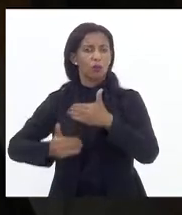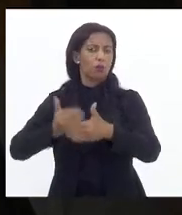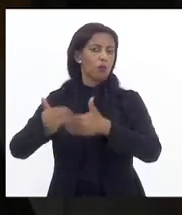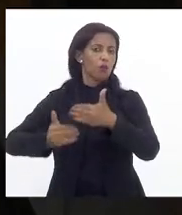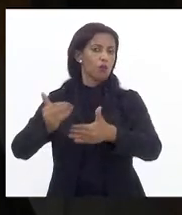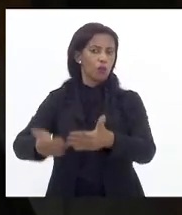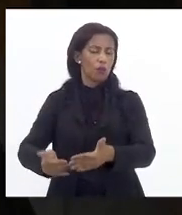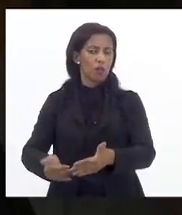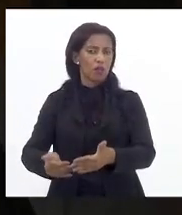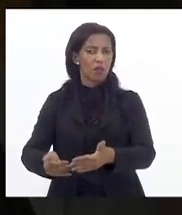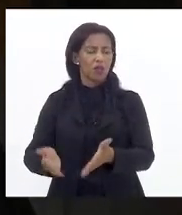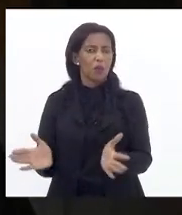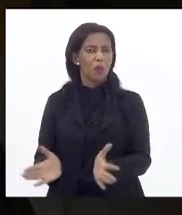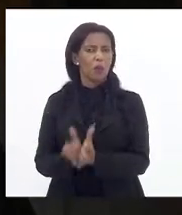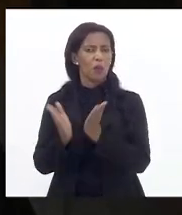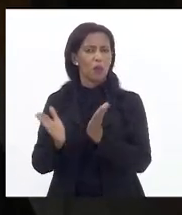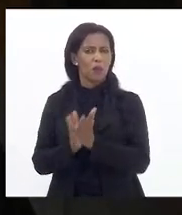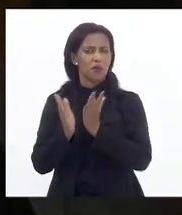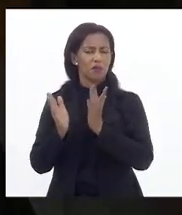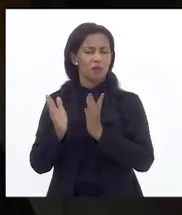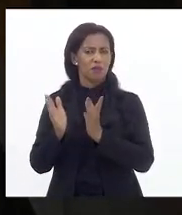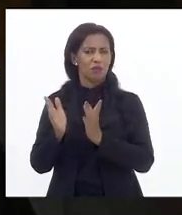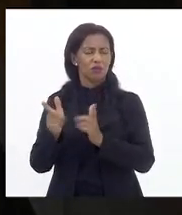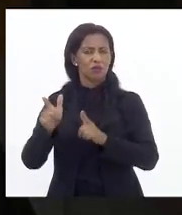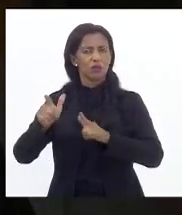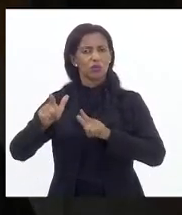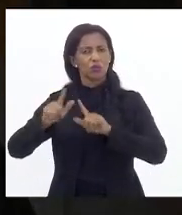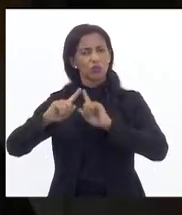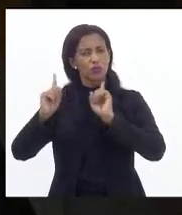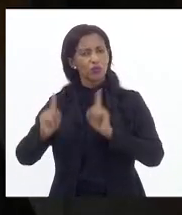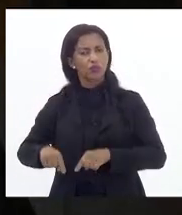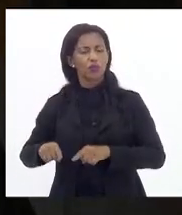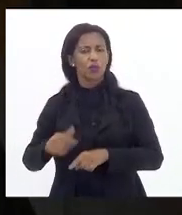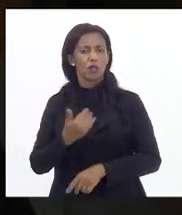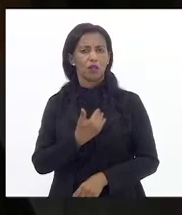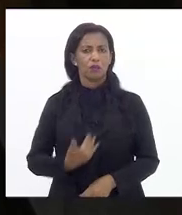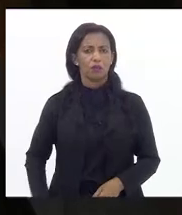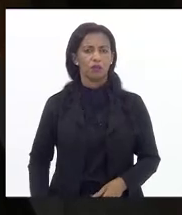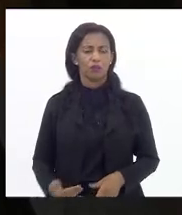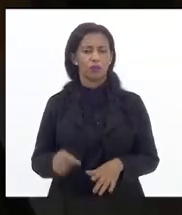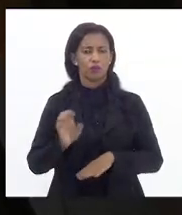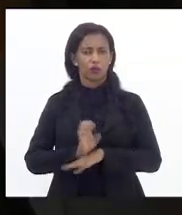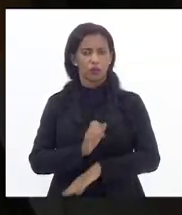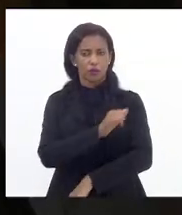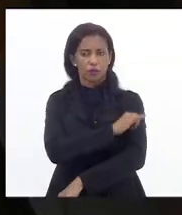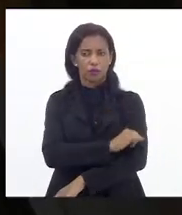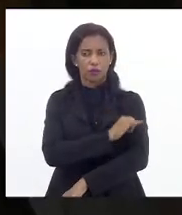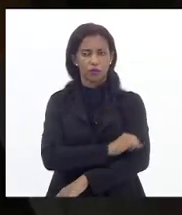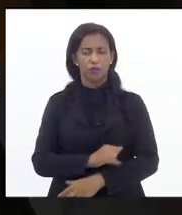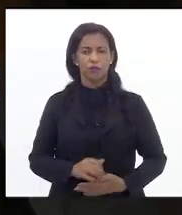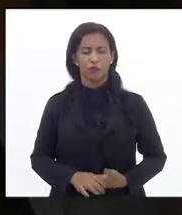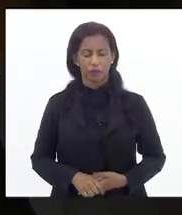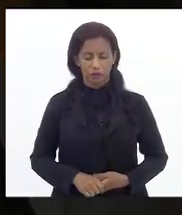processo de empobrecimento dos Servidores Públicos do Estado do Rio de Janeiro e